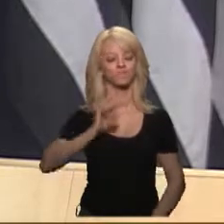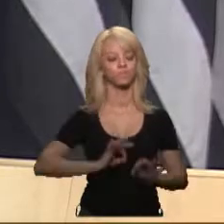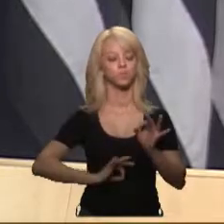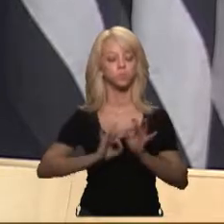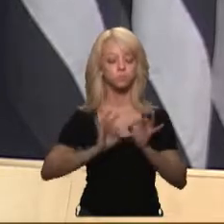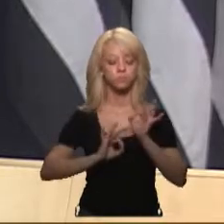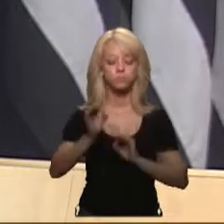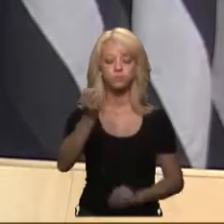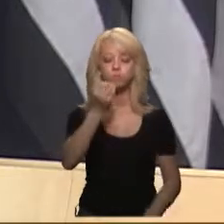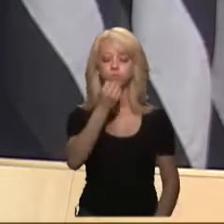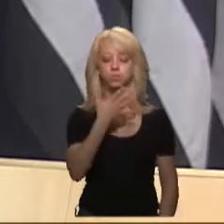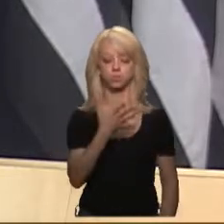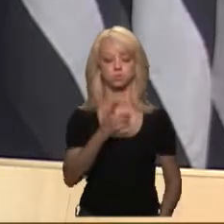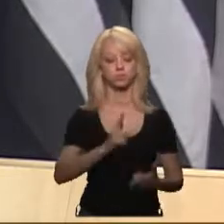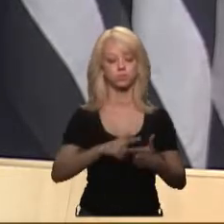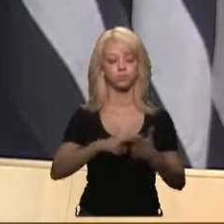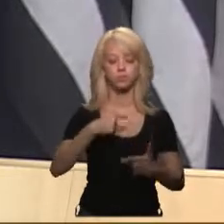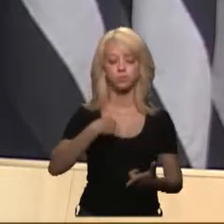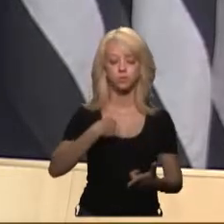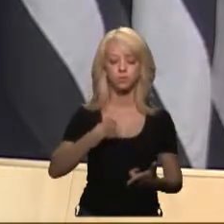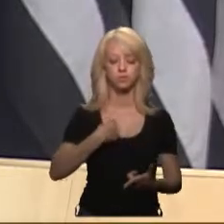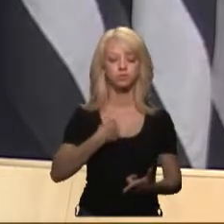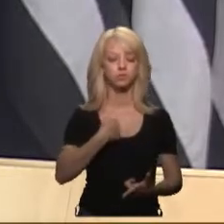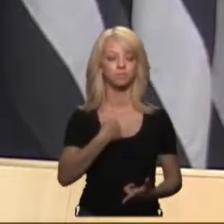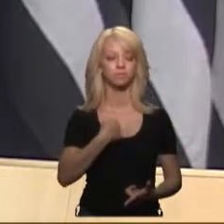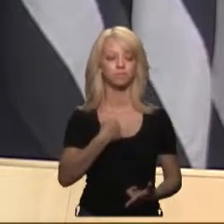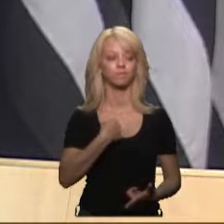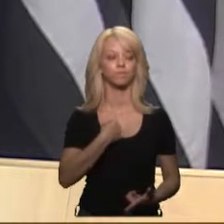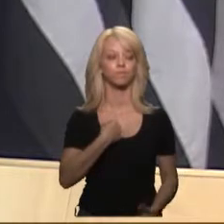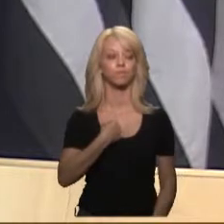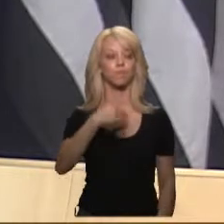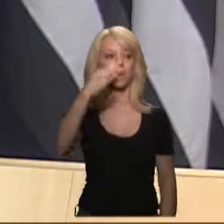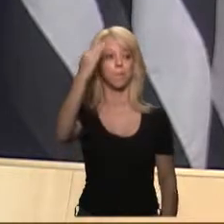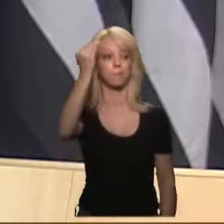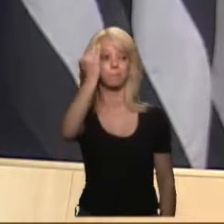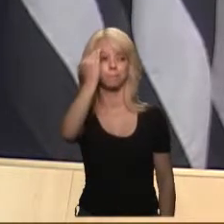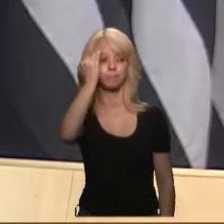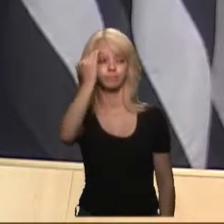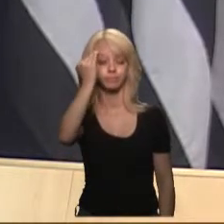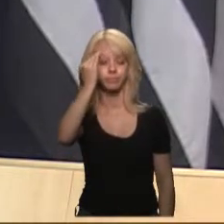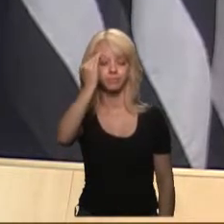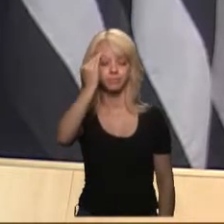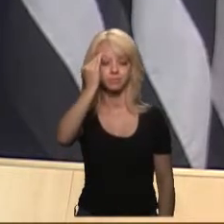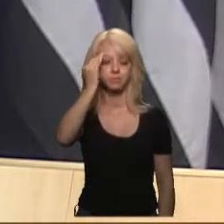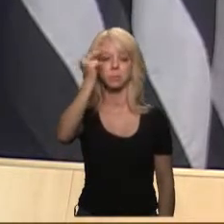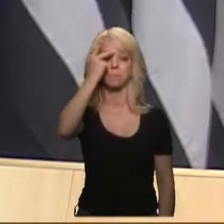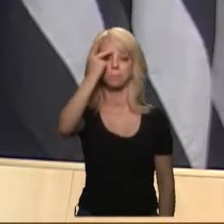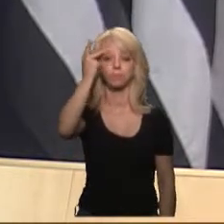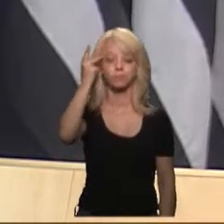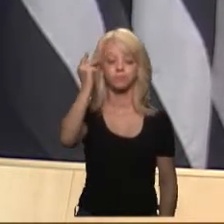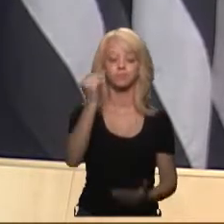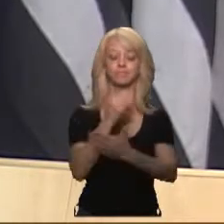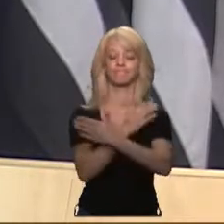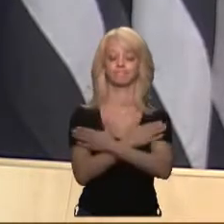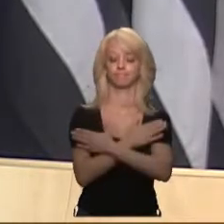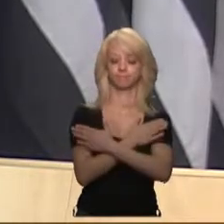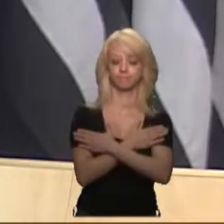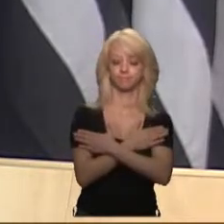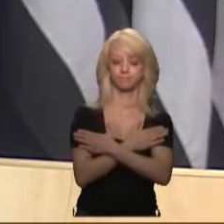galera, foi para você, que sabe da sua dificuldade, quanto é difícil ganhar o pão de cada